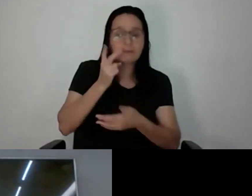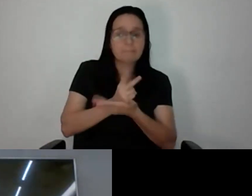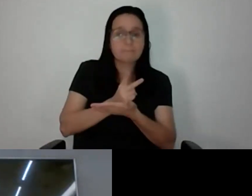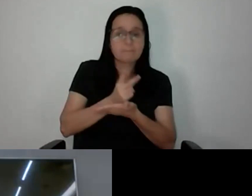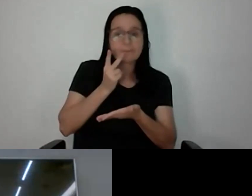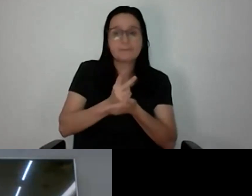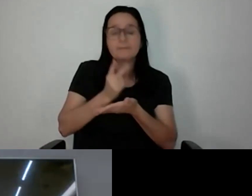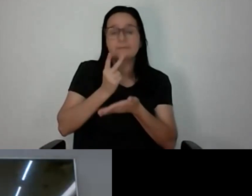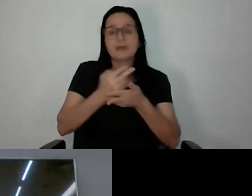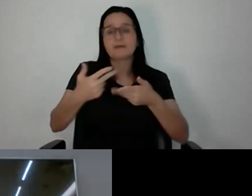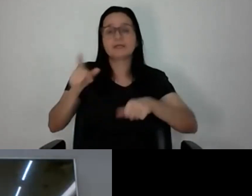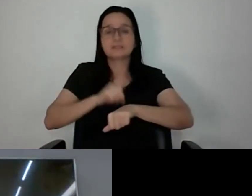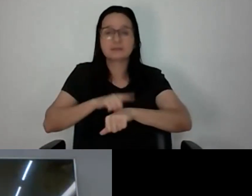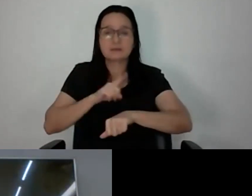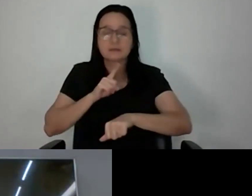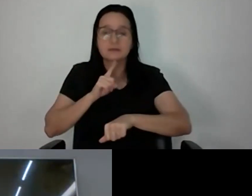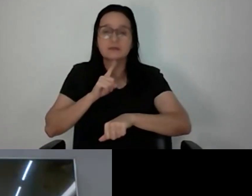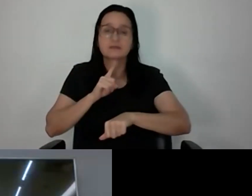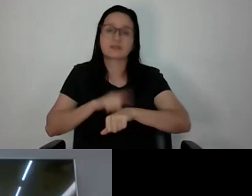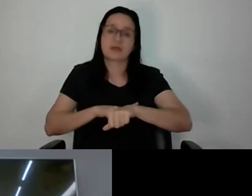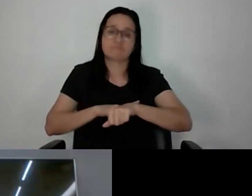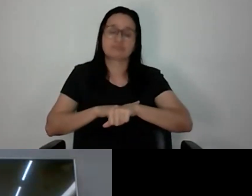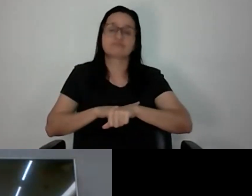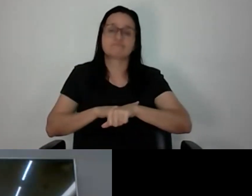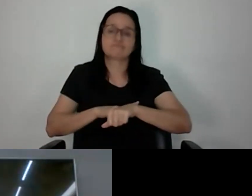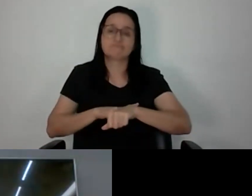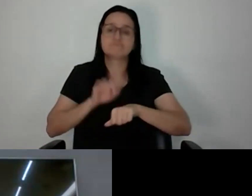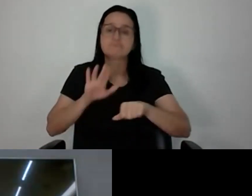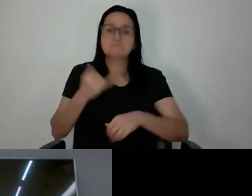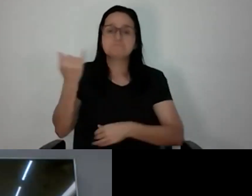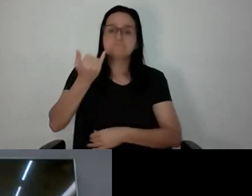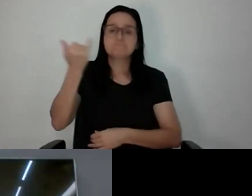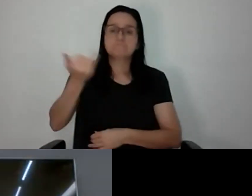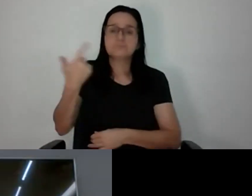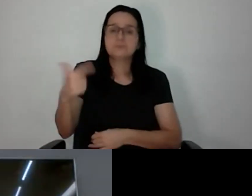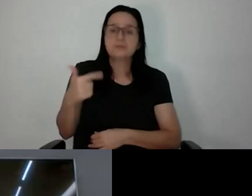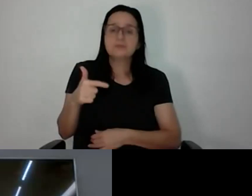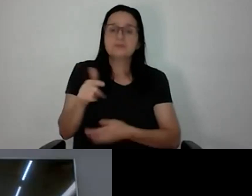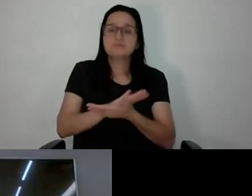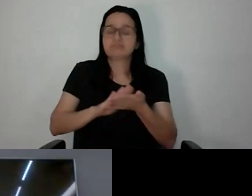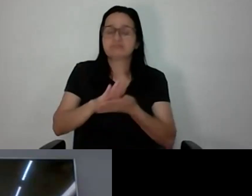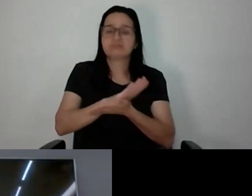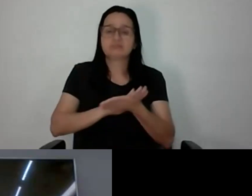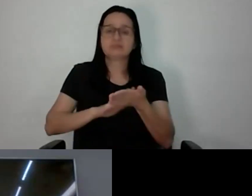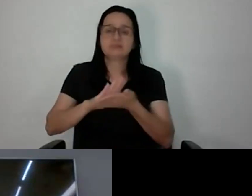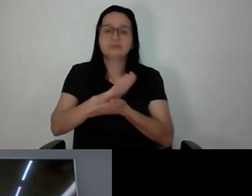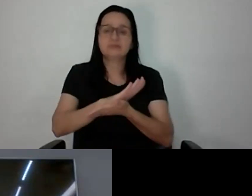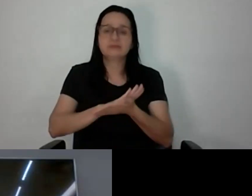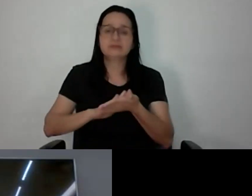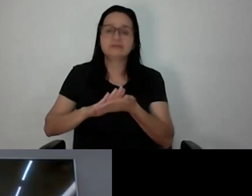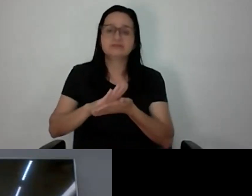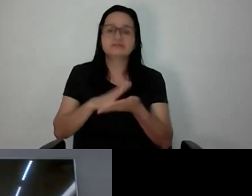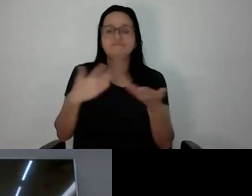tomam tempo do profissional do direito, mas que não gera valor, que não são eficientes. Então, sim, vai substituir parte.